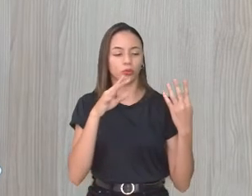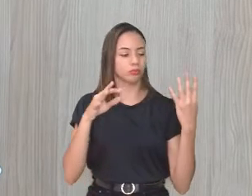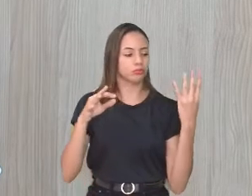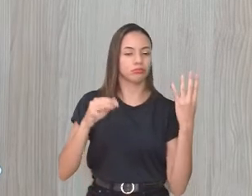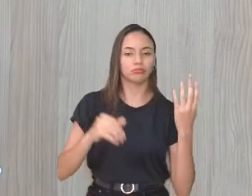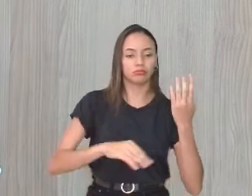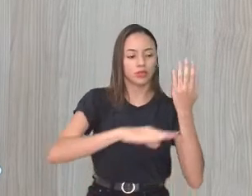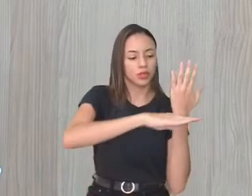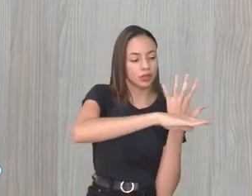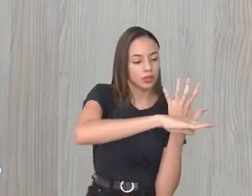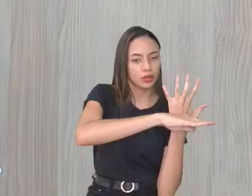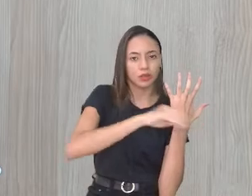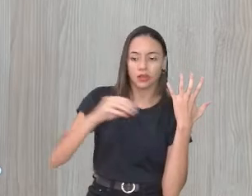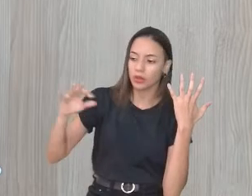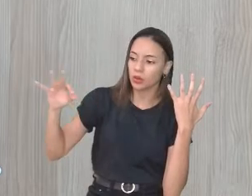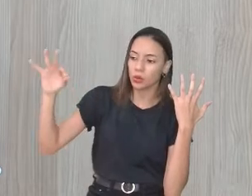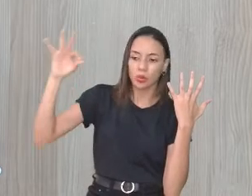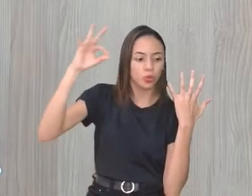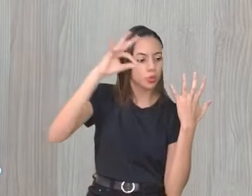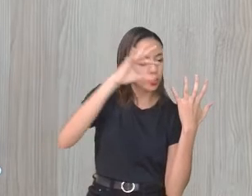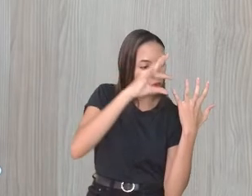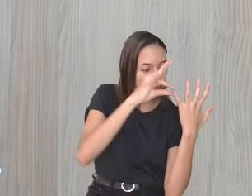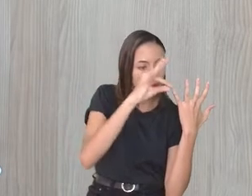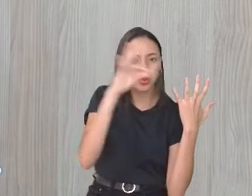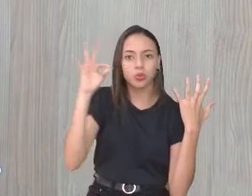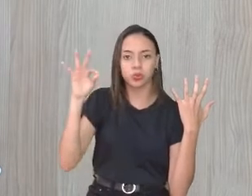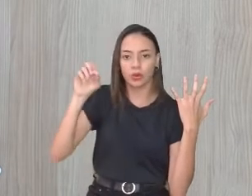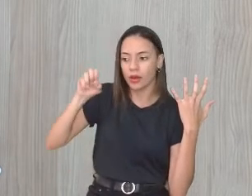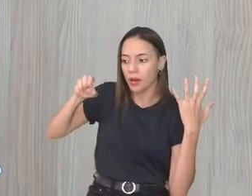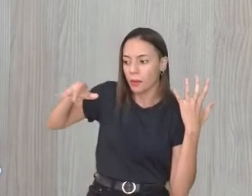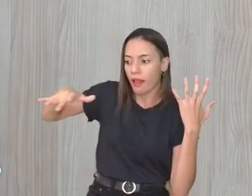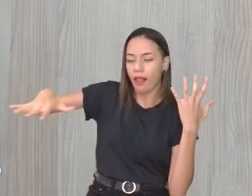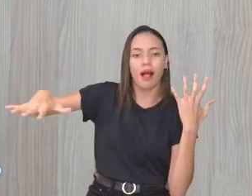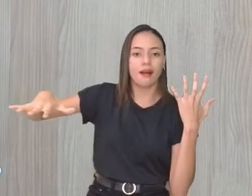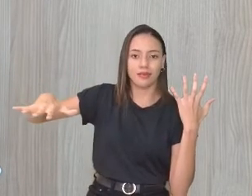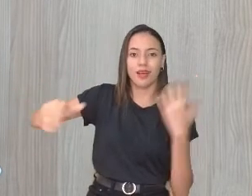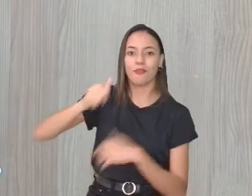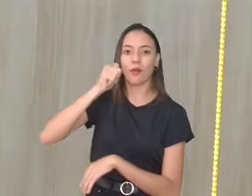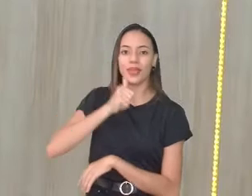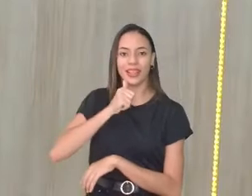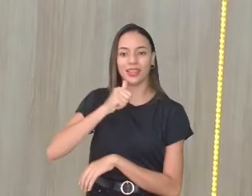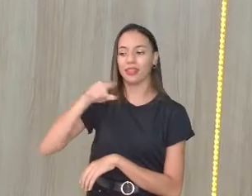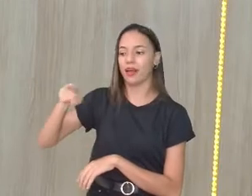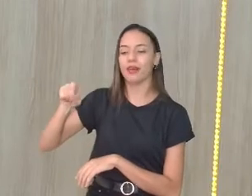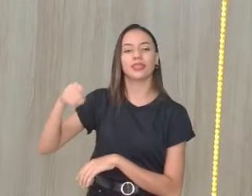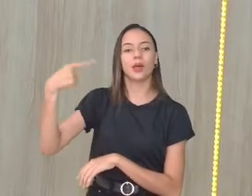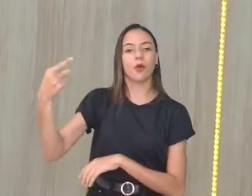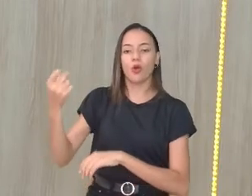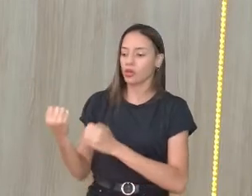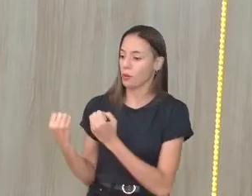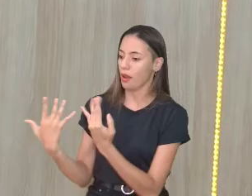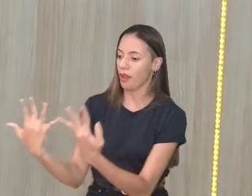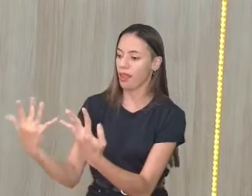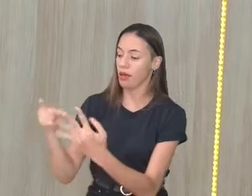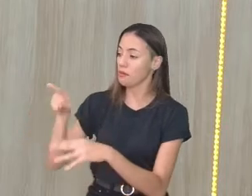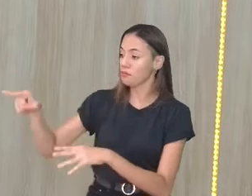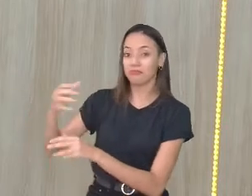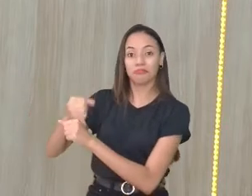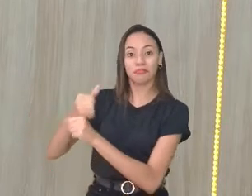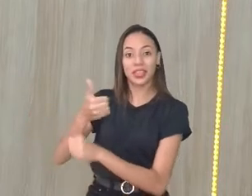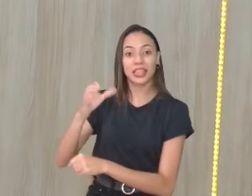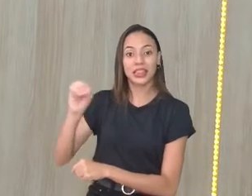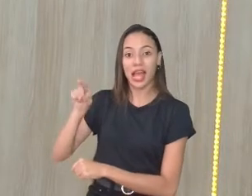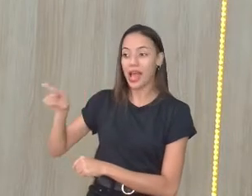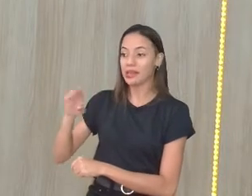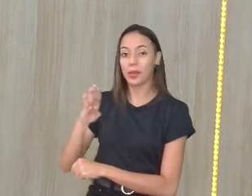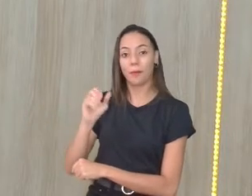esperta. fazer o cruzamento, né? Ó. Com a parte feminina da flor. Tá vendo, Lê? Perfeito, é isso aí. Tirou 10 em botânica, hein?